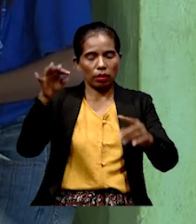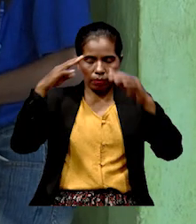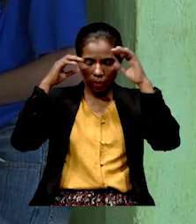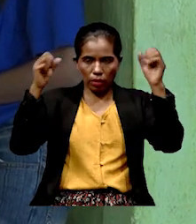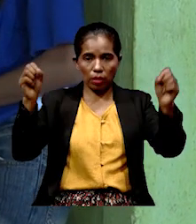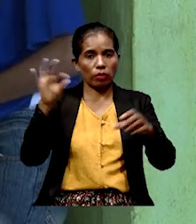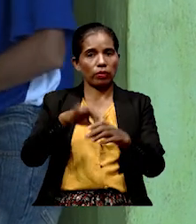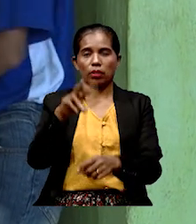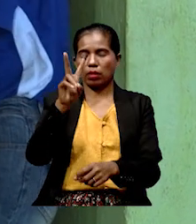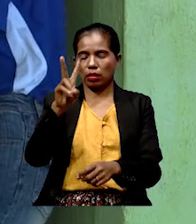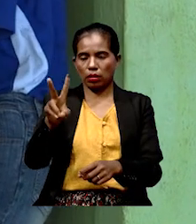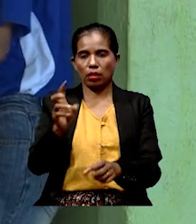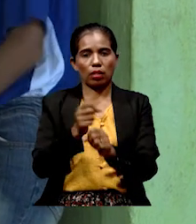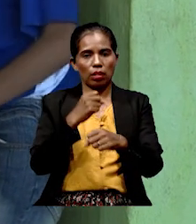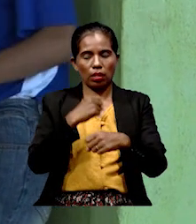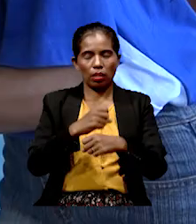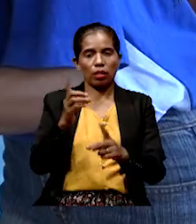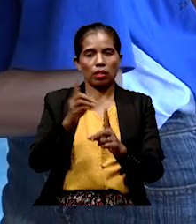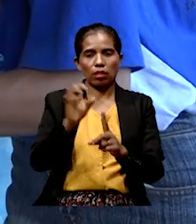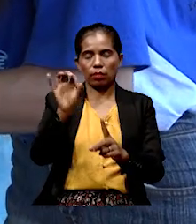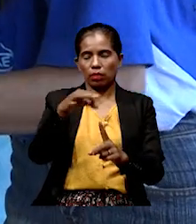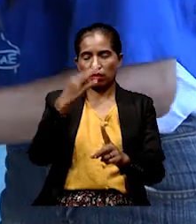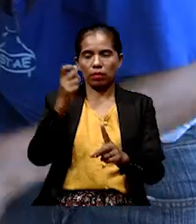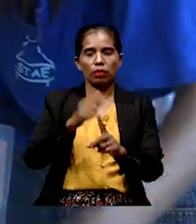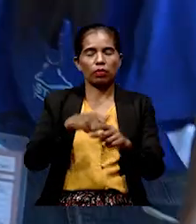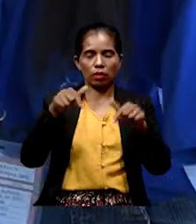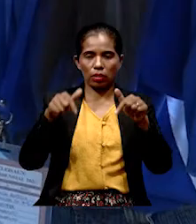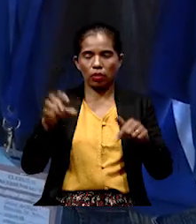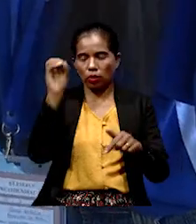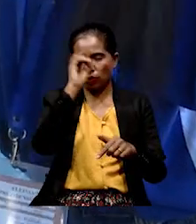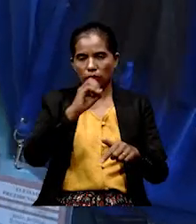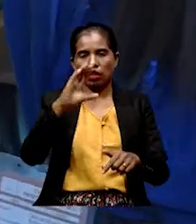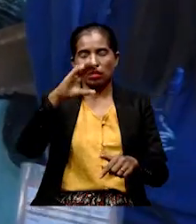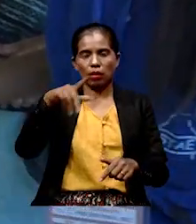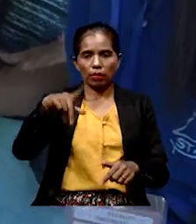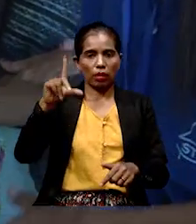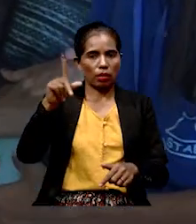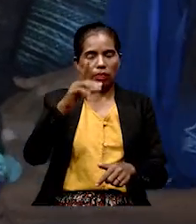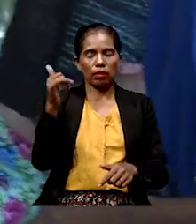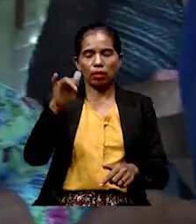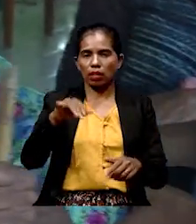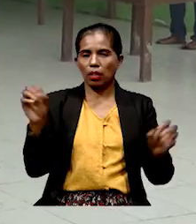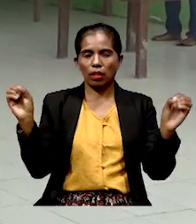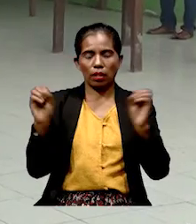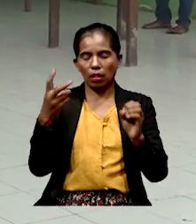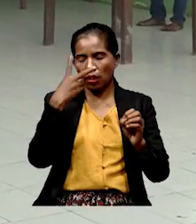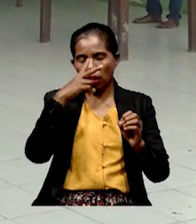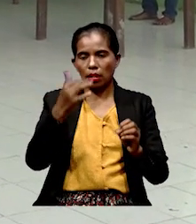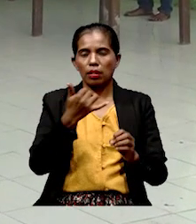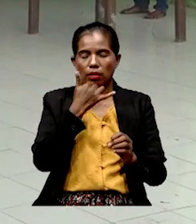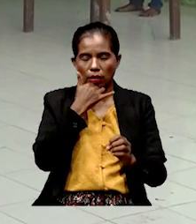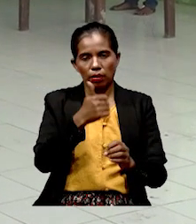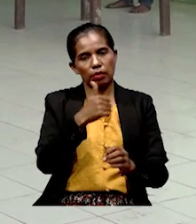segunda volta, nebe realiza e Lawrence Sanusensia Fulangne, observador eleitoral CPLP Sira, la identifica irregularidade